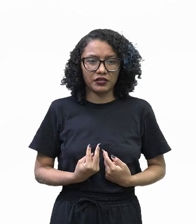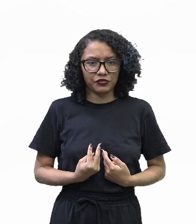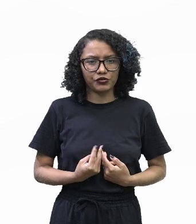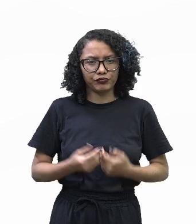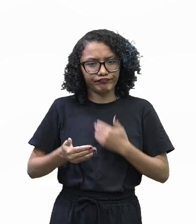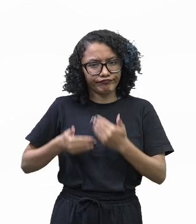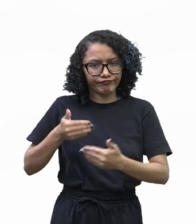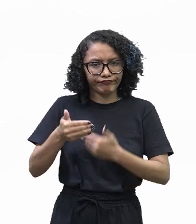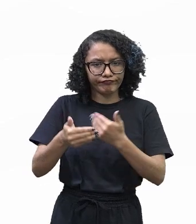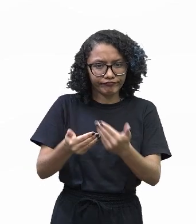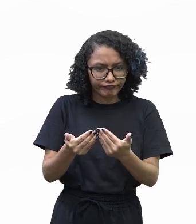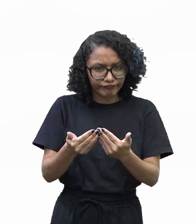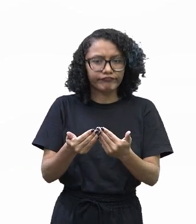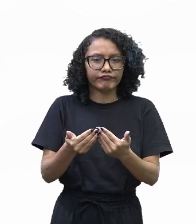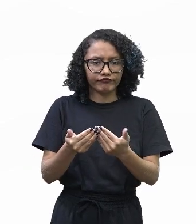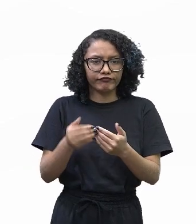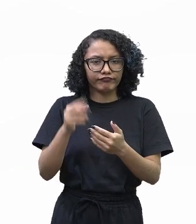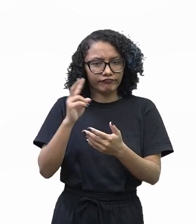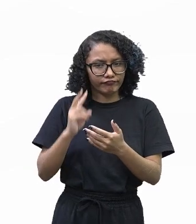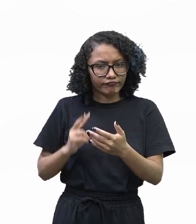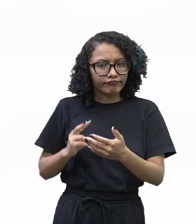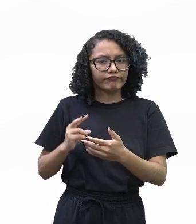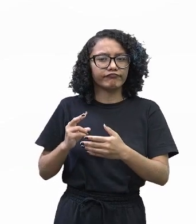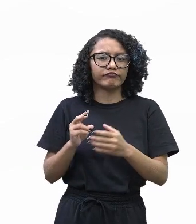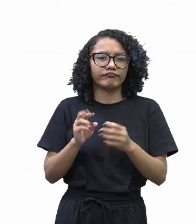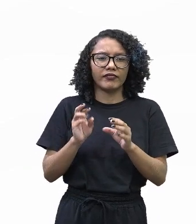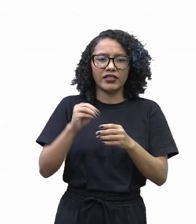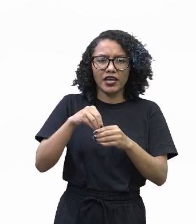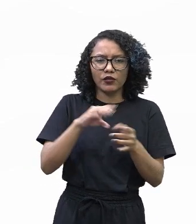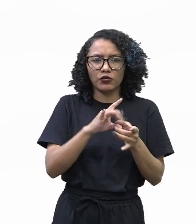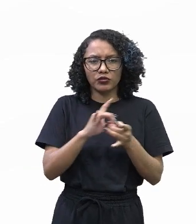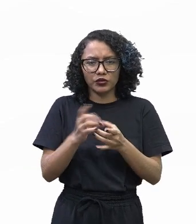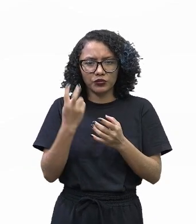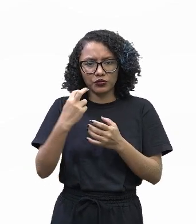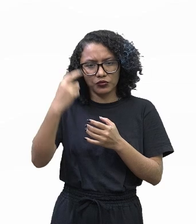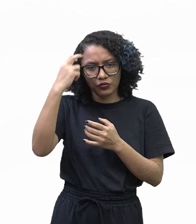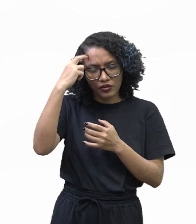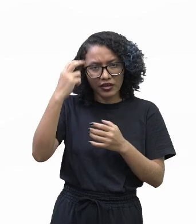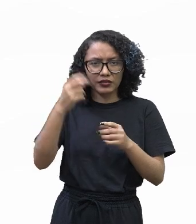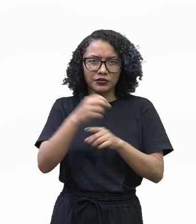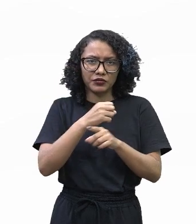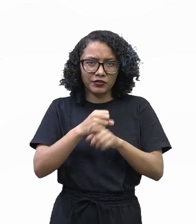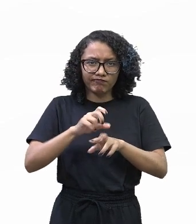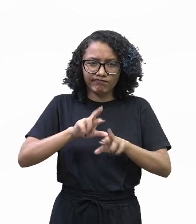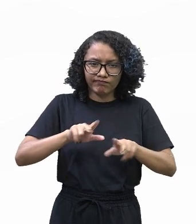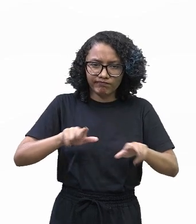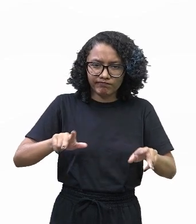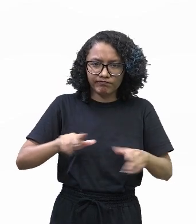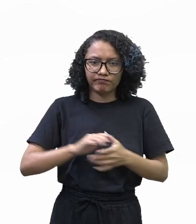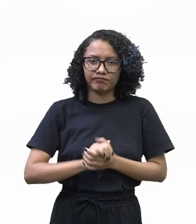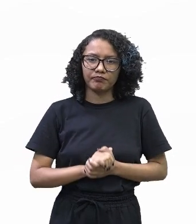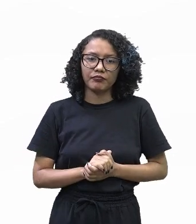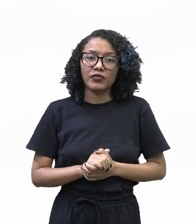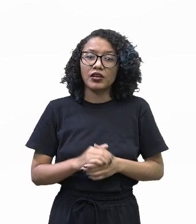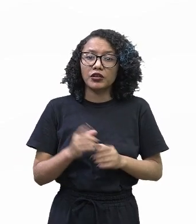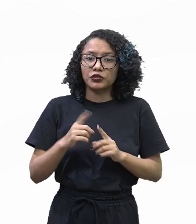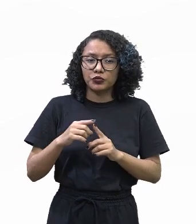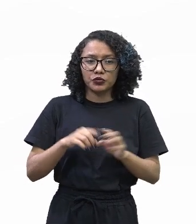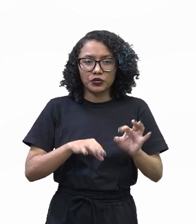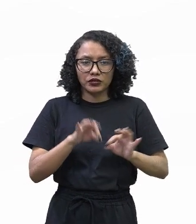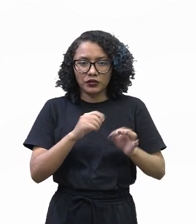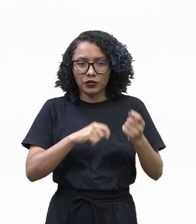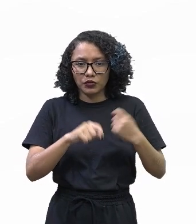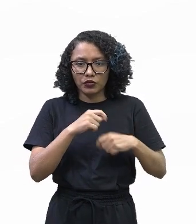humanas estabelecidas historicamente em diferentes contextos culturais e sociais. Formas de organização econômica